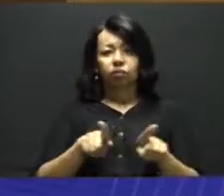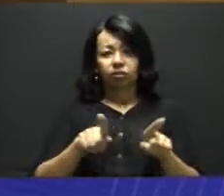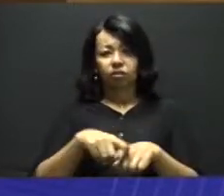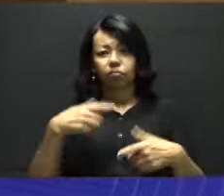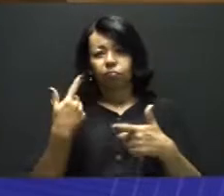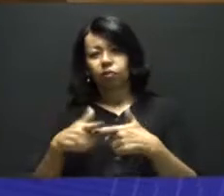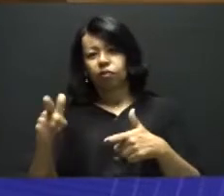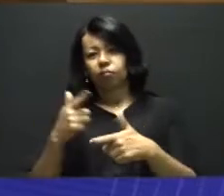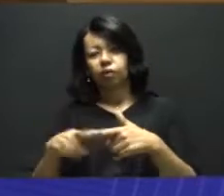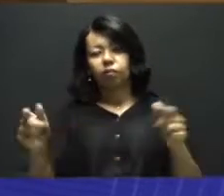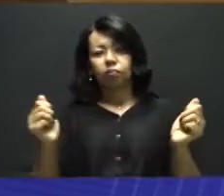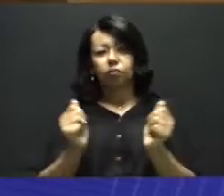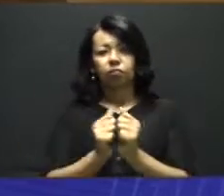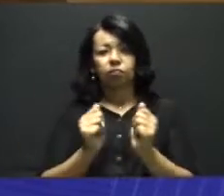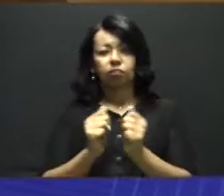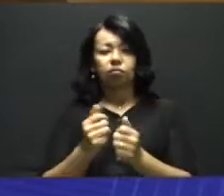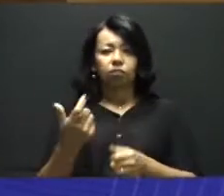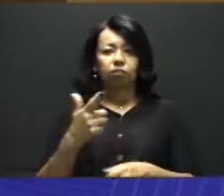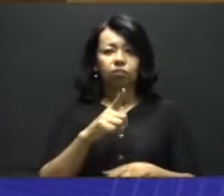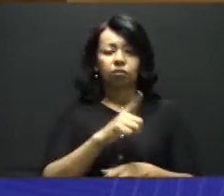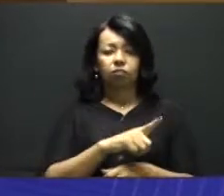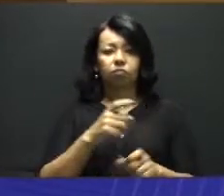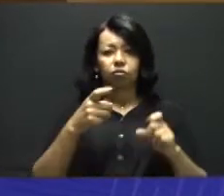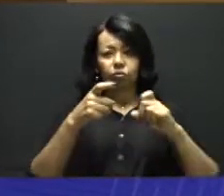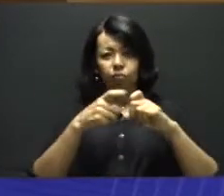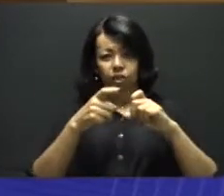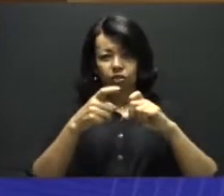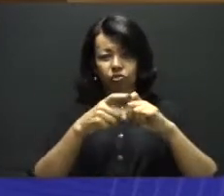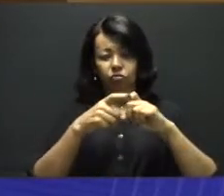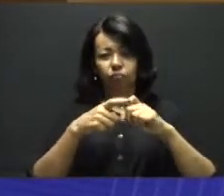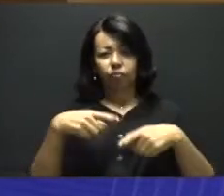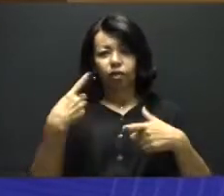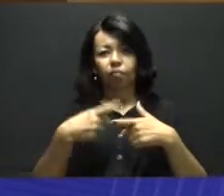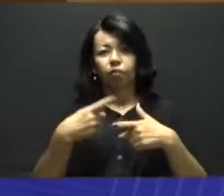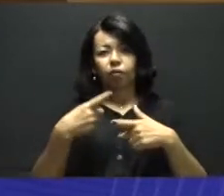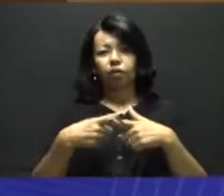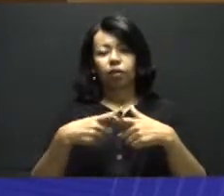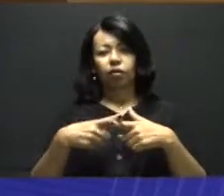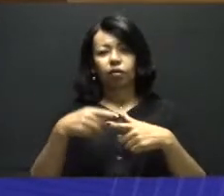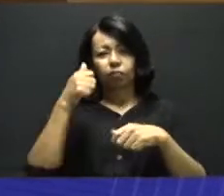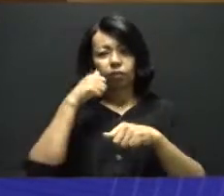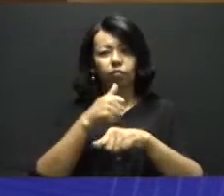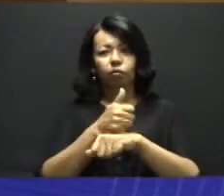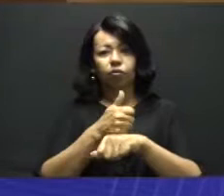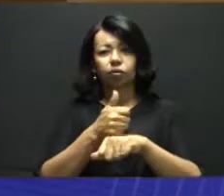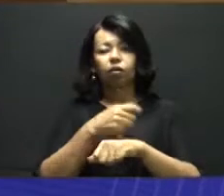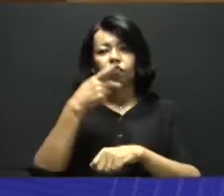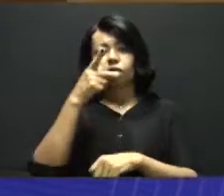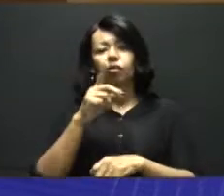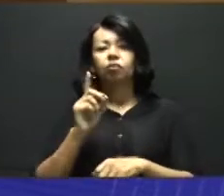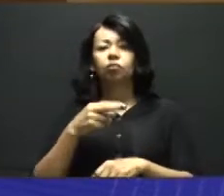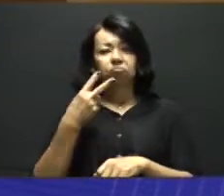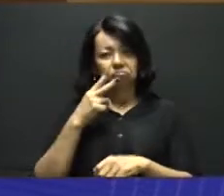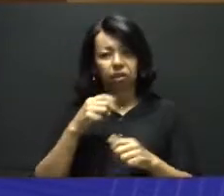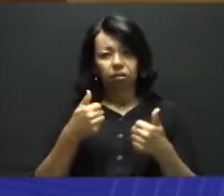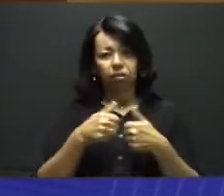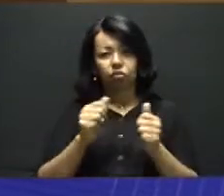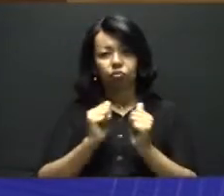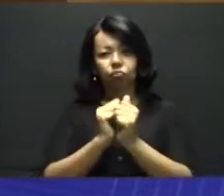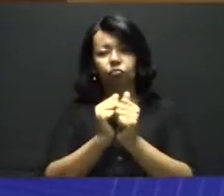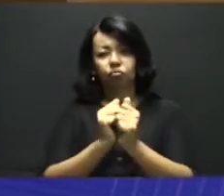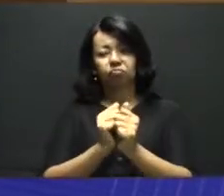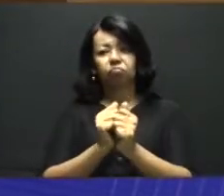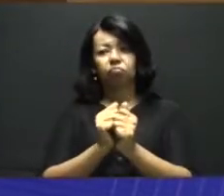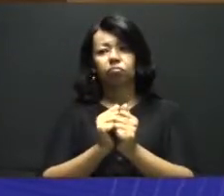problemas com acompanhamento médico isso porque o profissional disse que só acompanharia quem fizesse o parto com